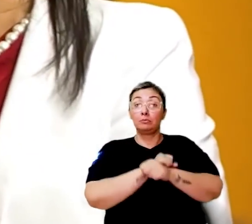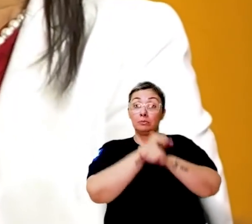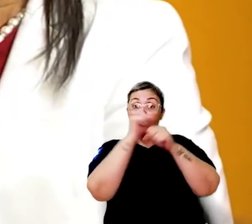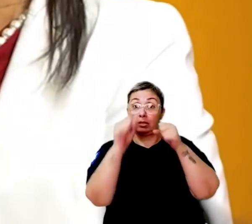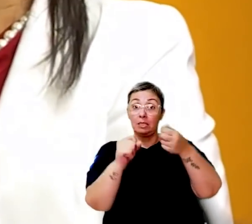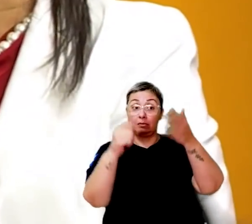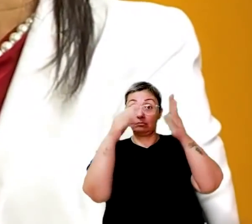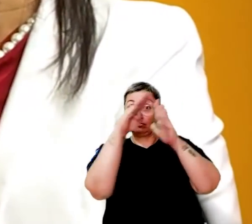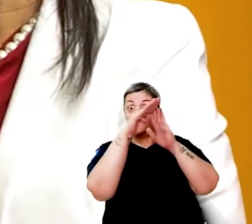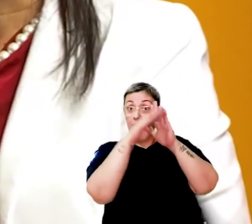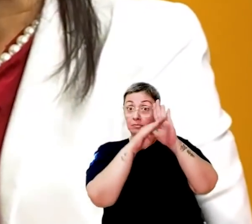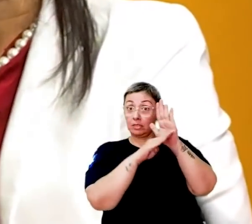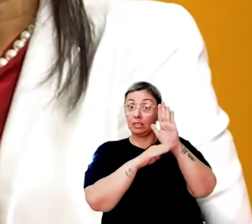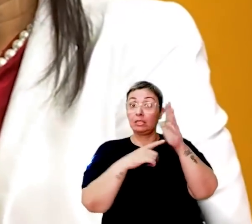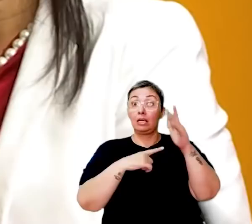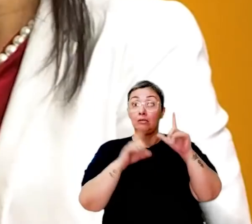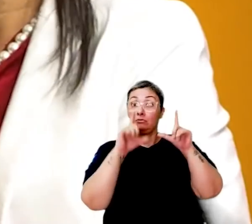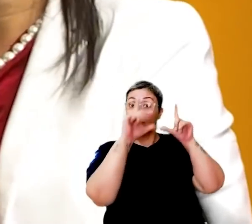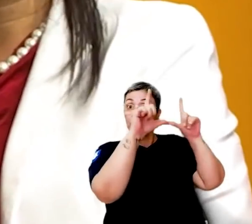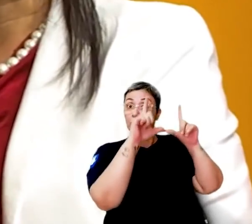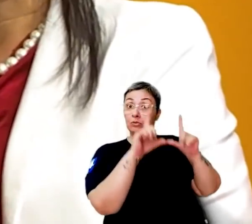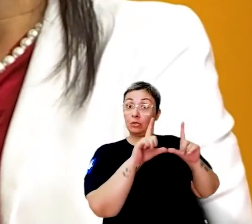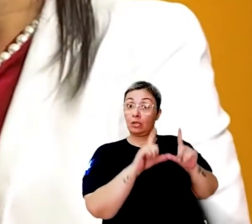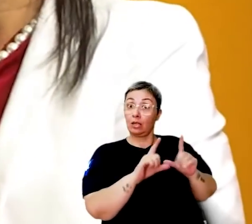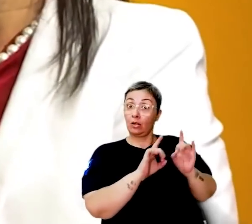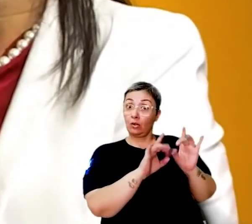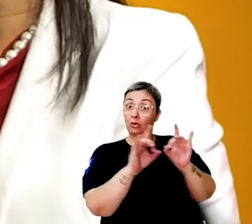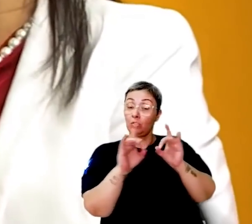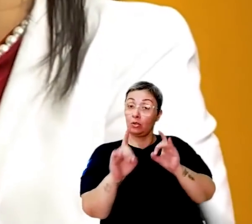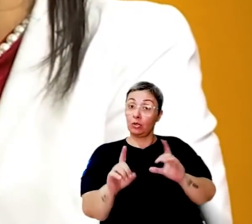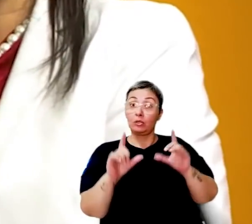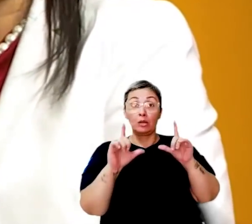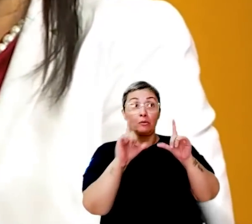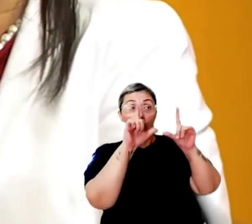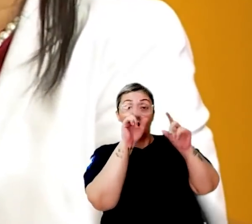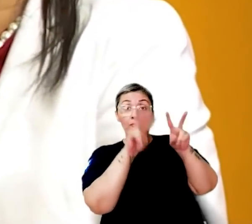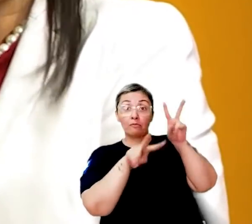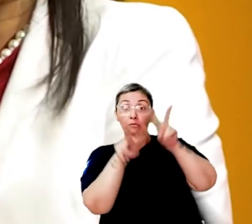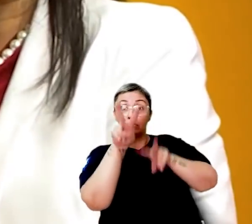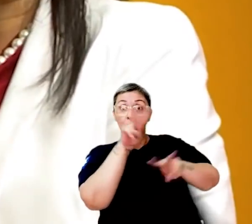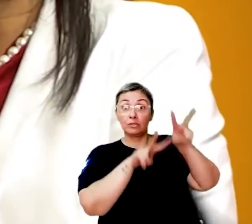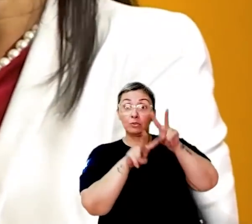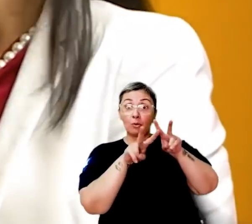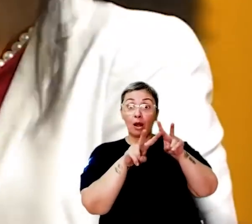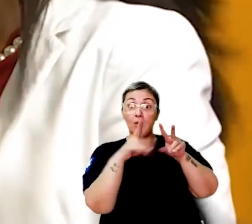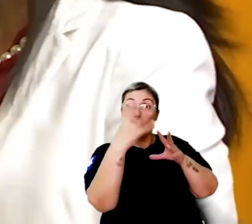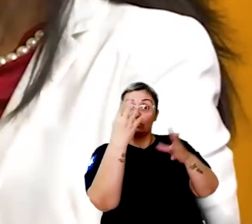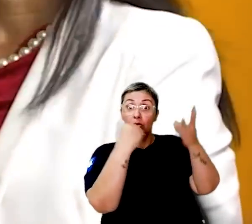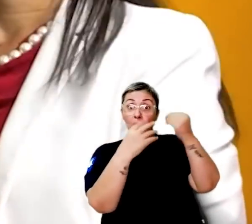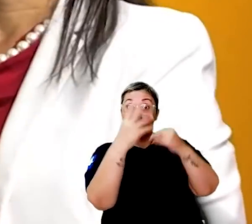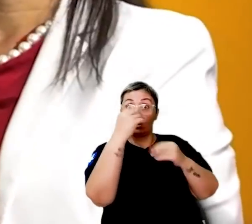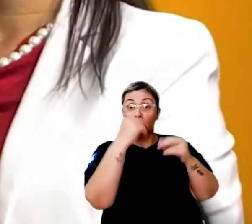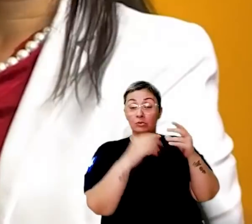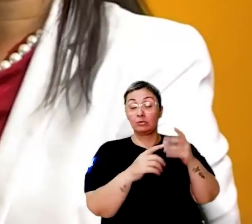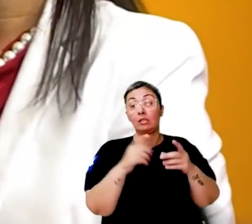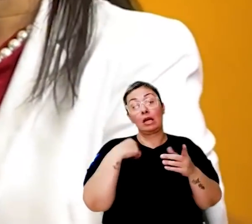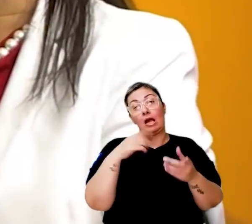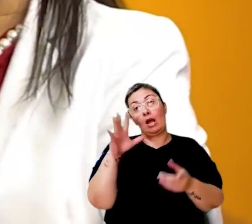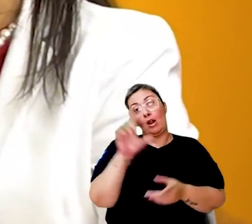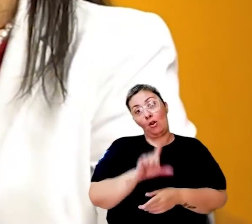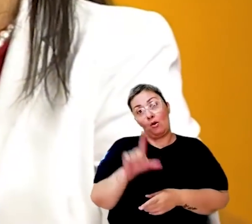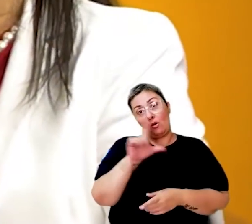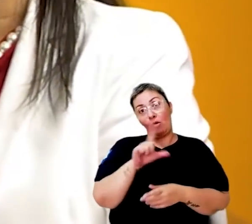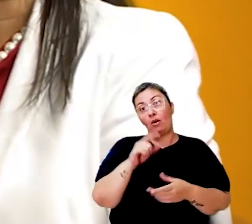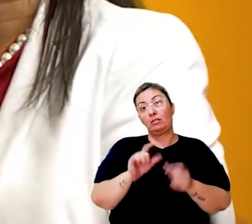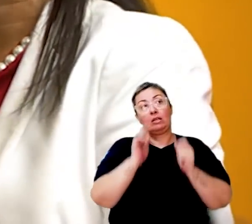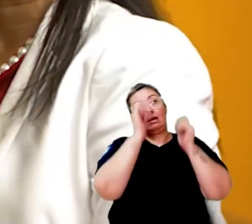manhã? Eu tenho um quadro de rotinas, um painel visual com imagens. Claro que eu não posso